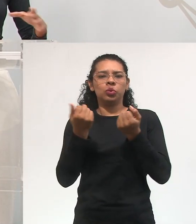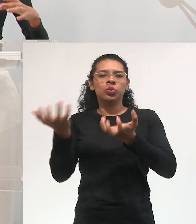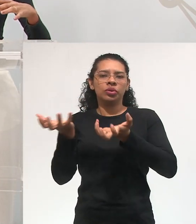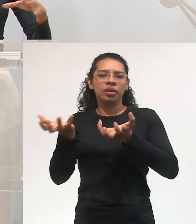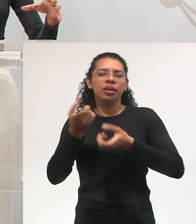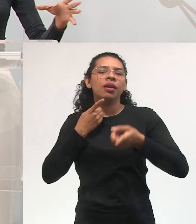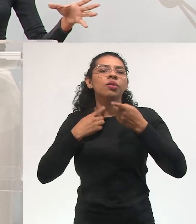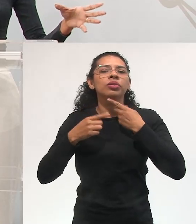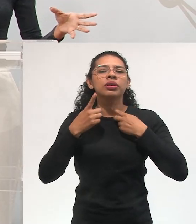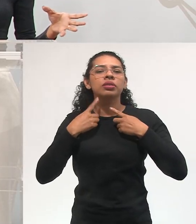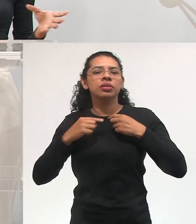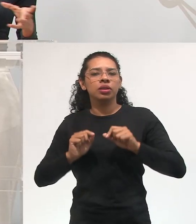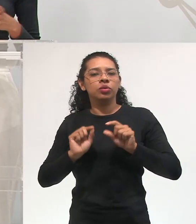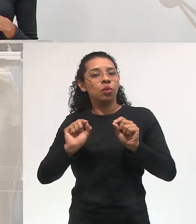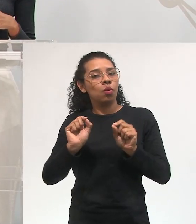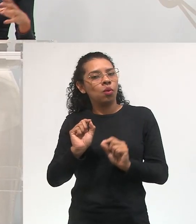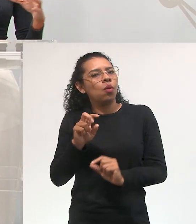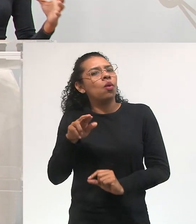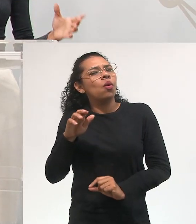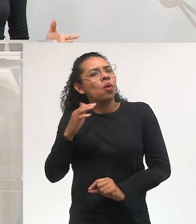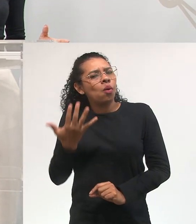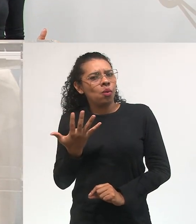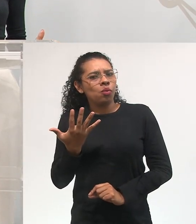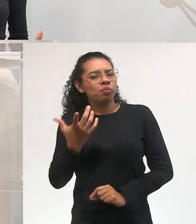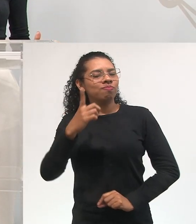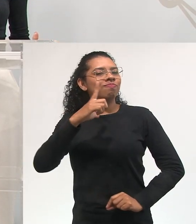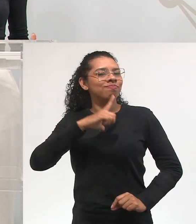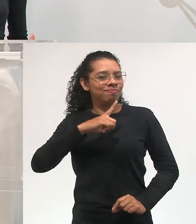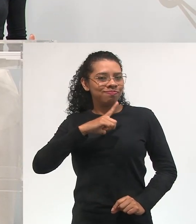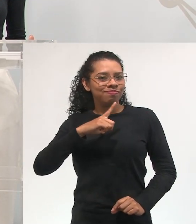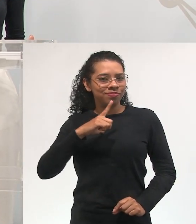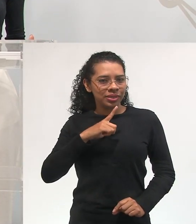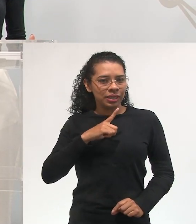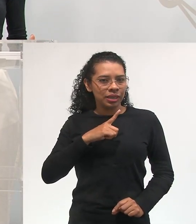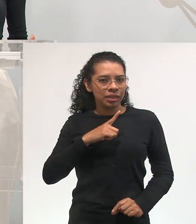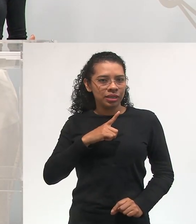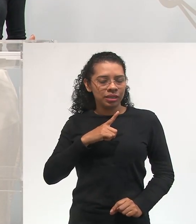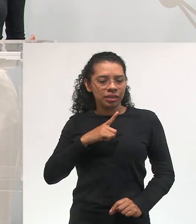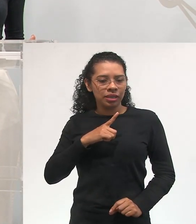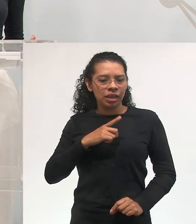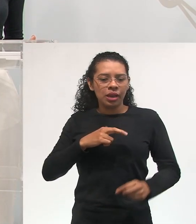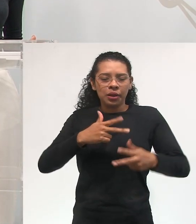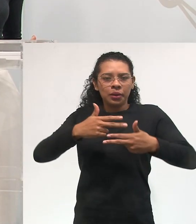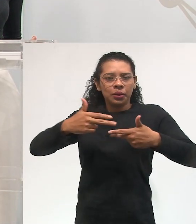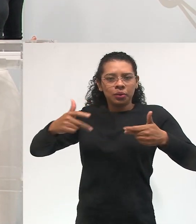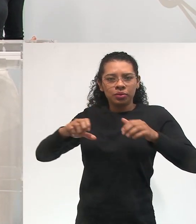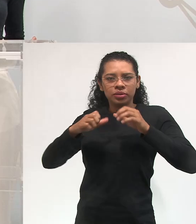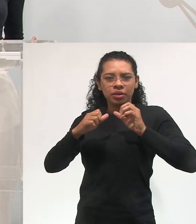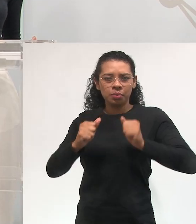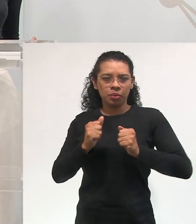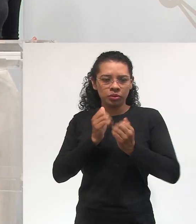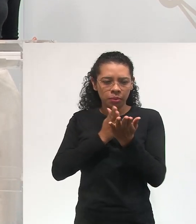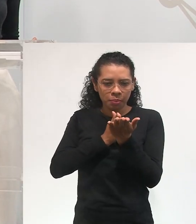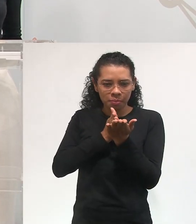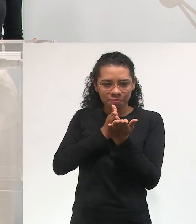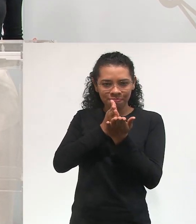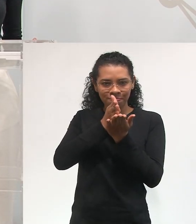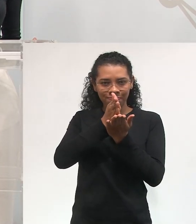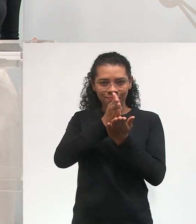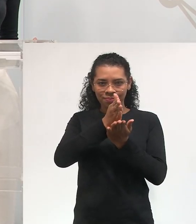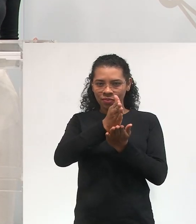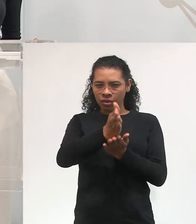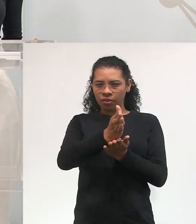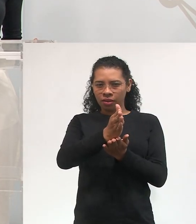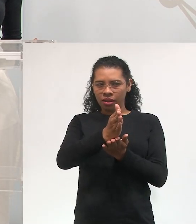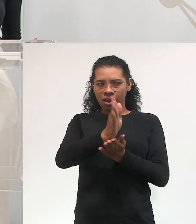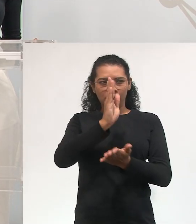Ou que existem alguns condicionantes históricos que vai me levar a permanecer